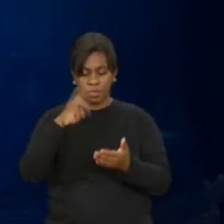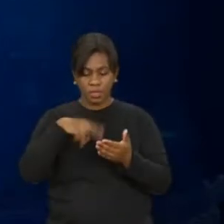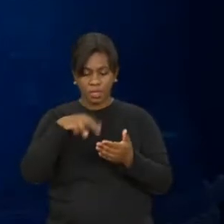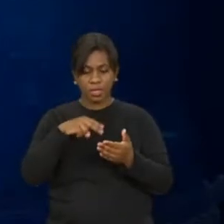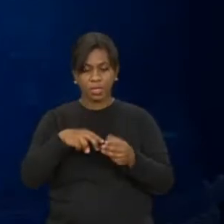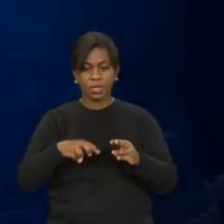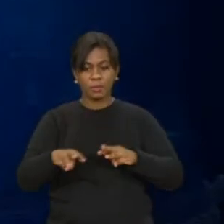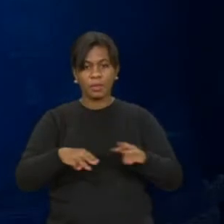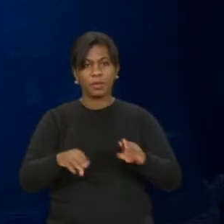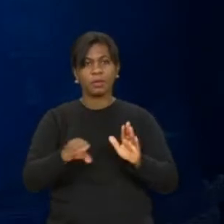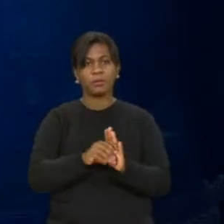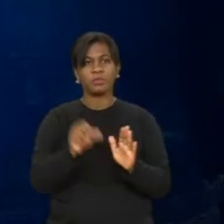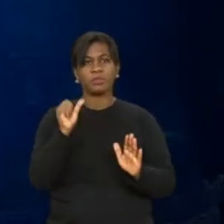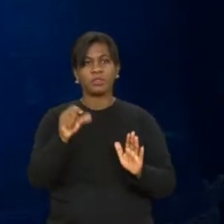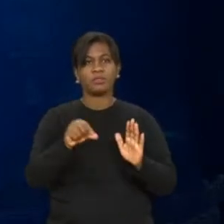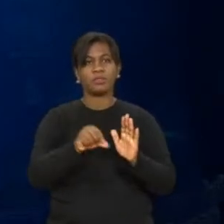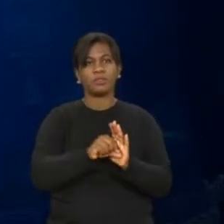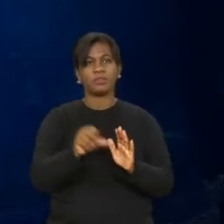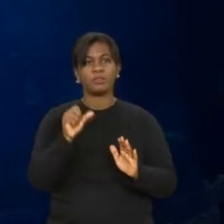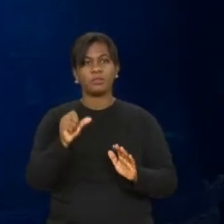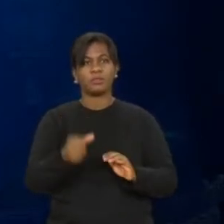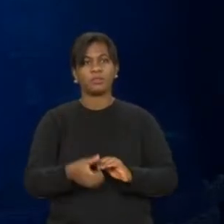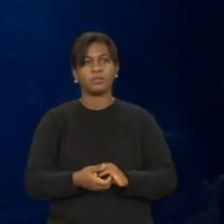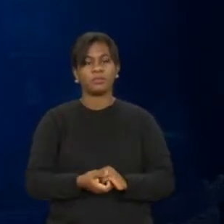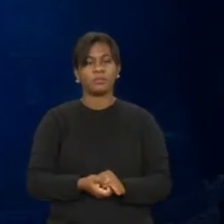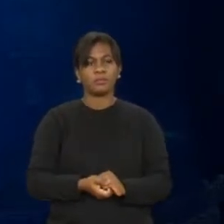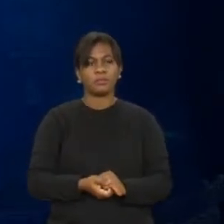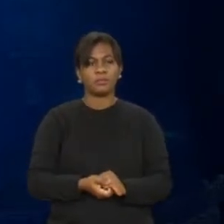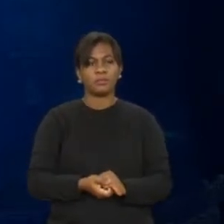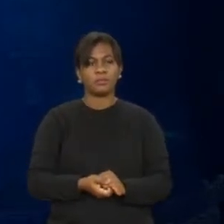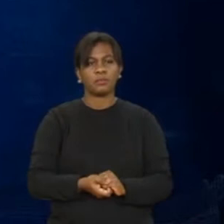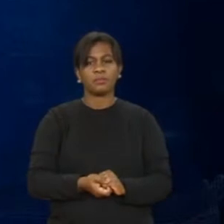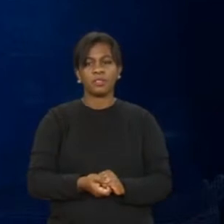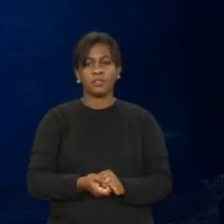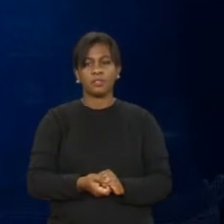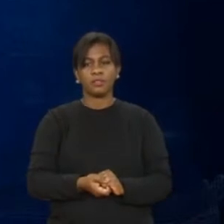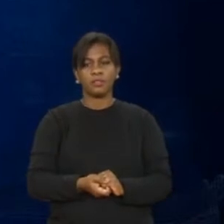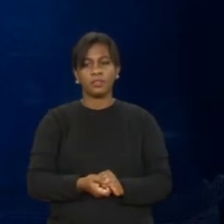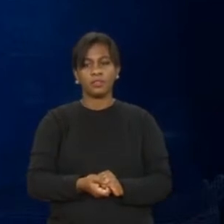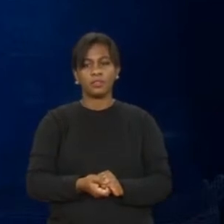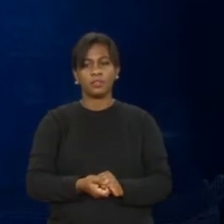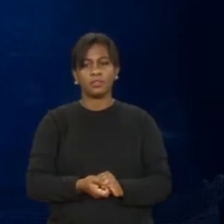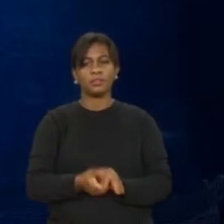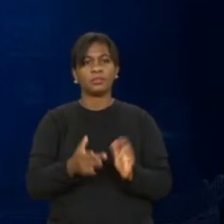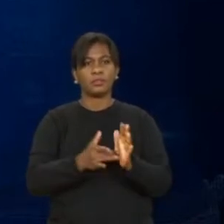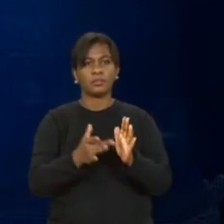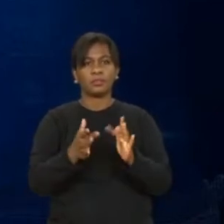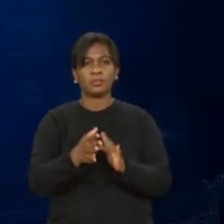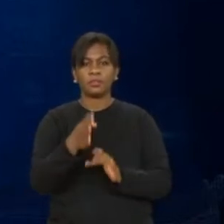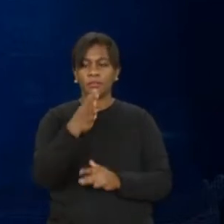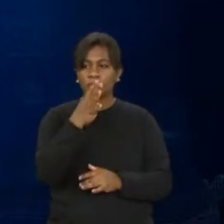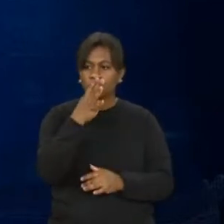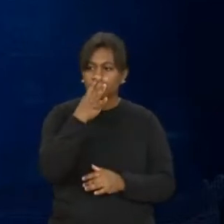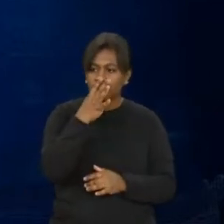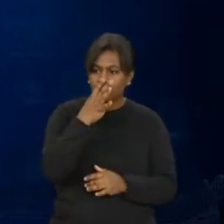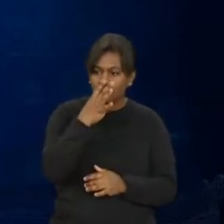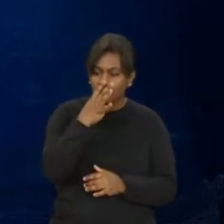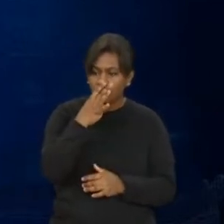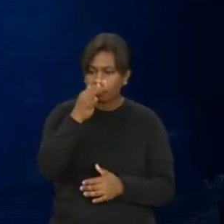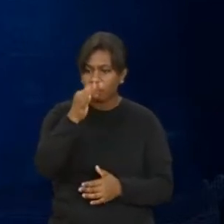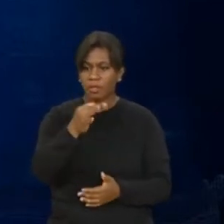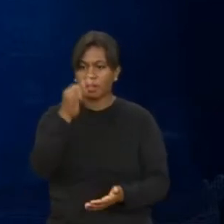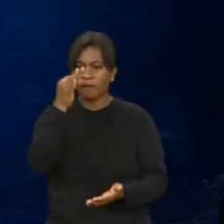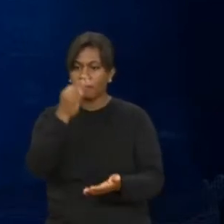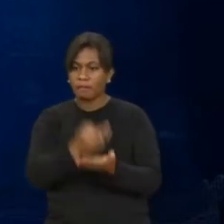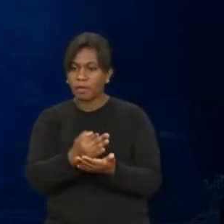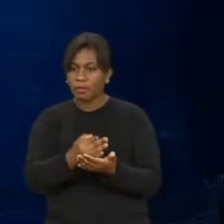assim: e estava admirado da incredulidade deles, e